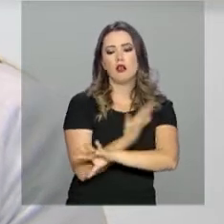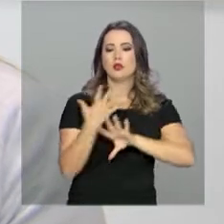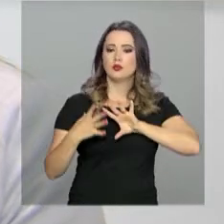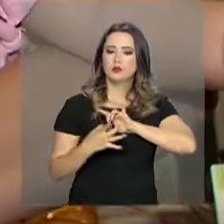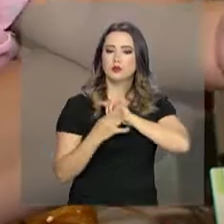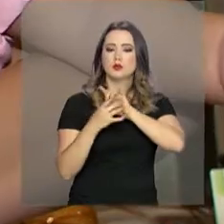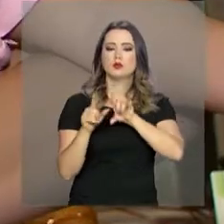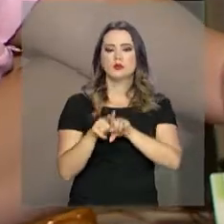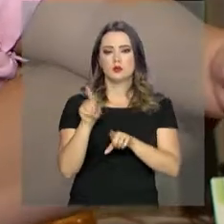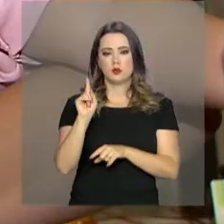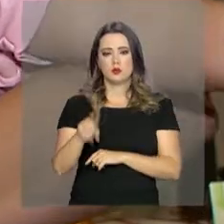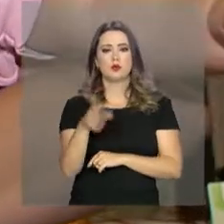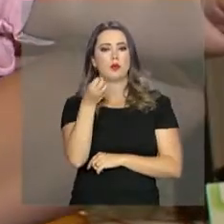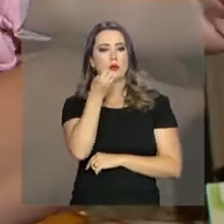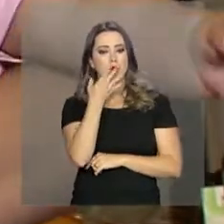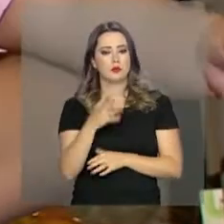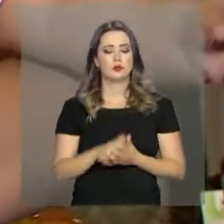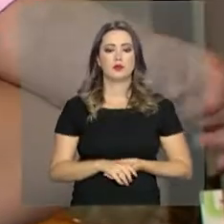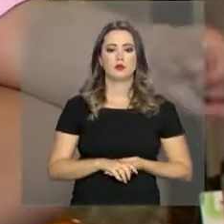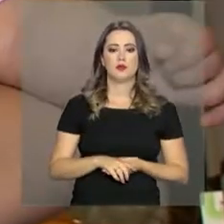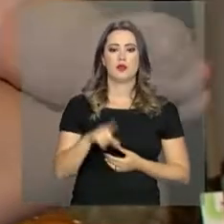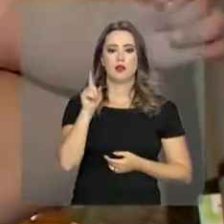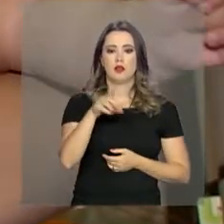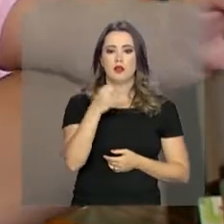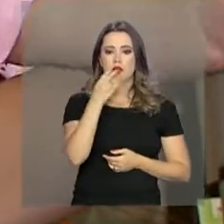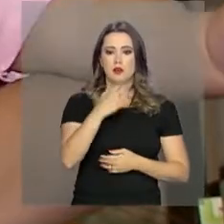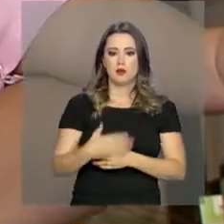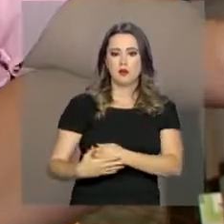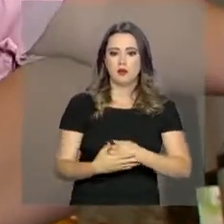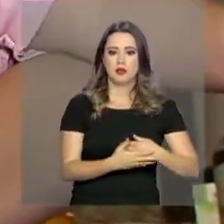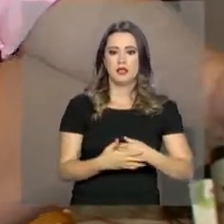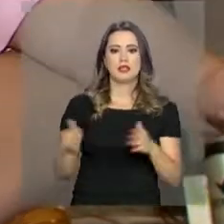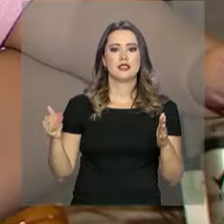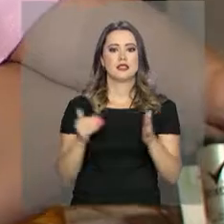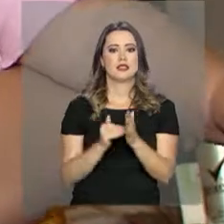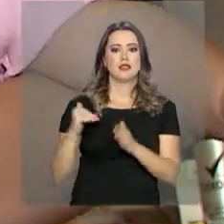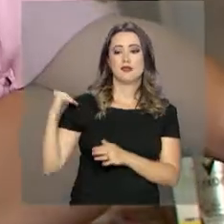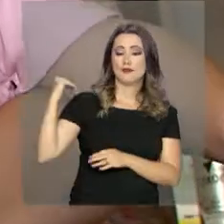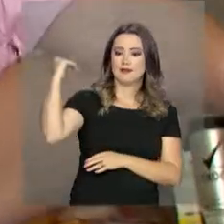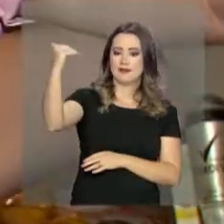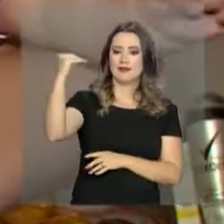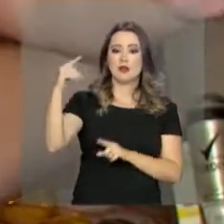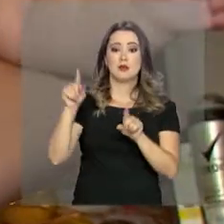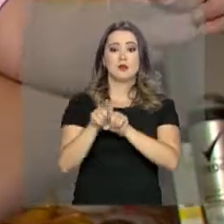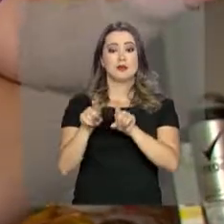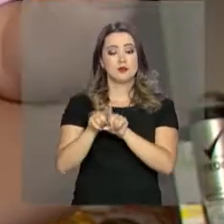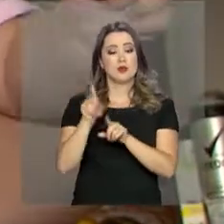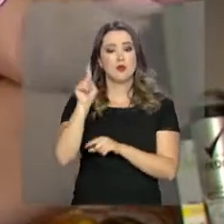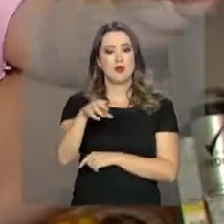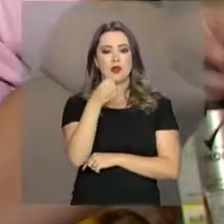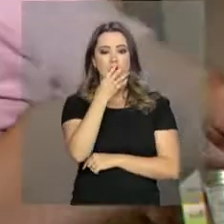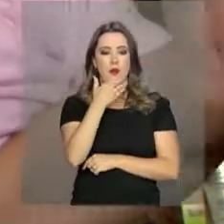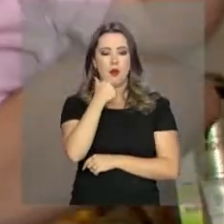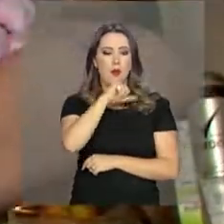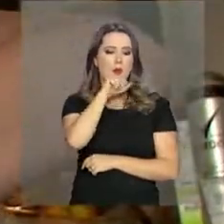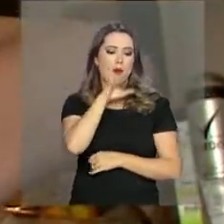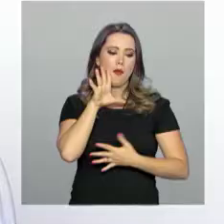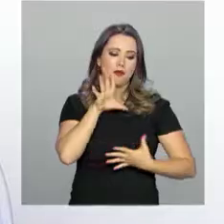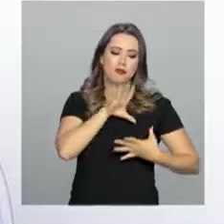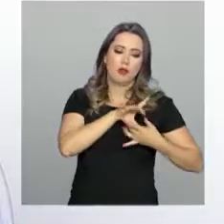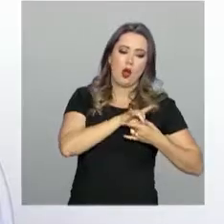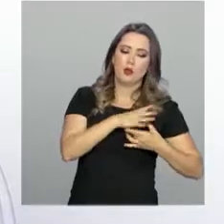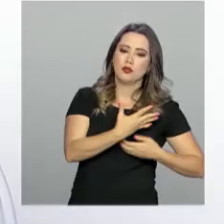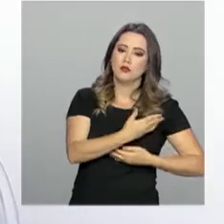materno os benefícios para a criança vão até a vida adulta mas também são grandes para a mãe e para a relação com o filho